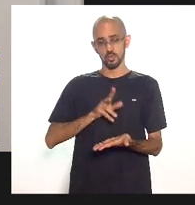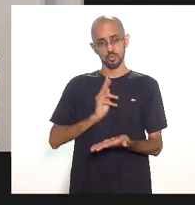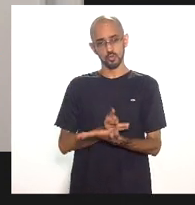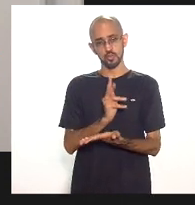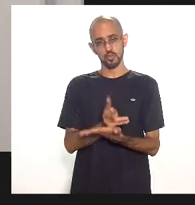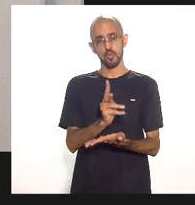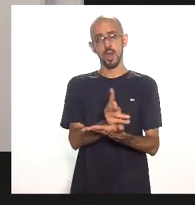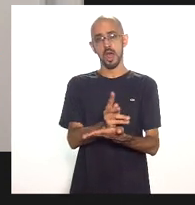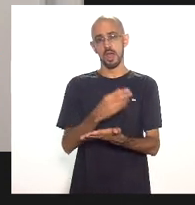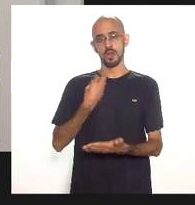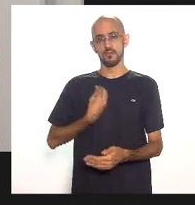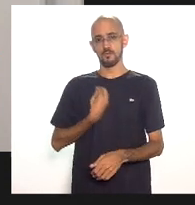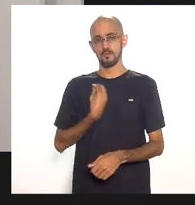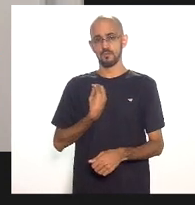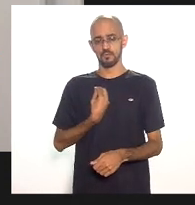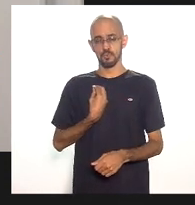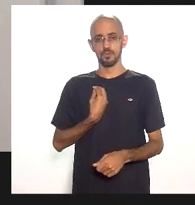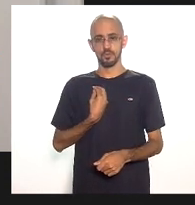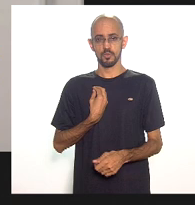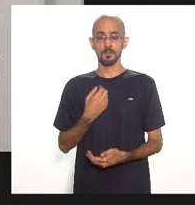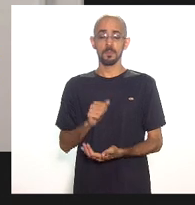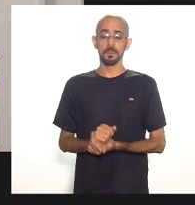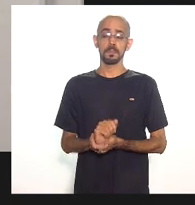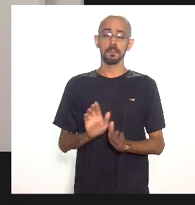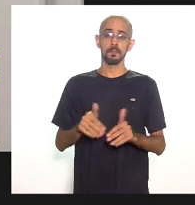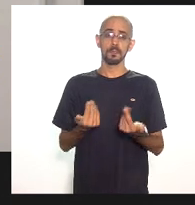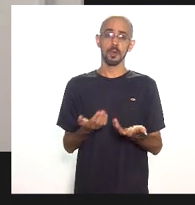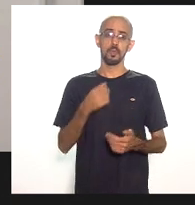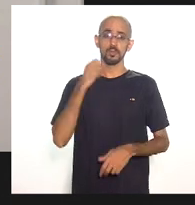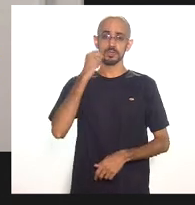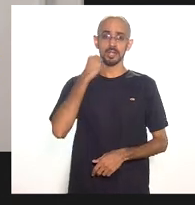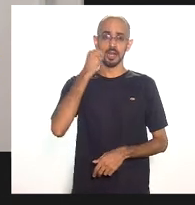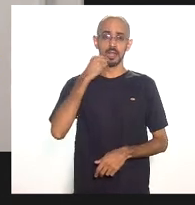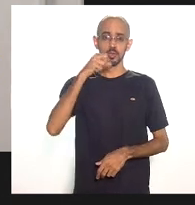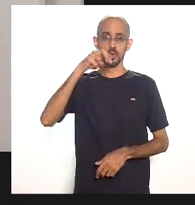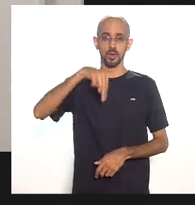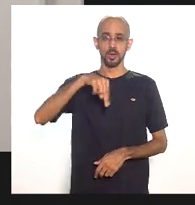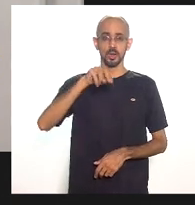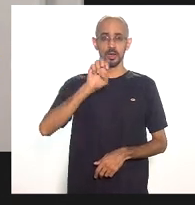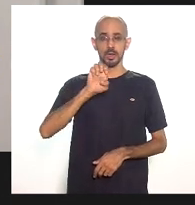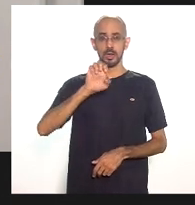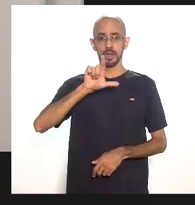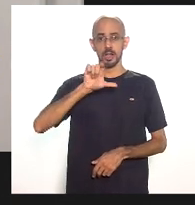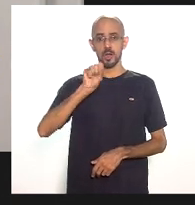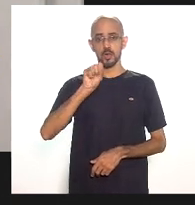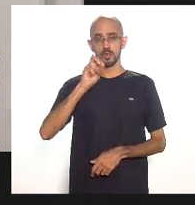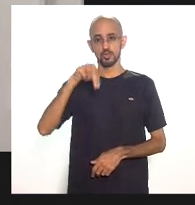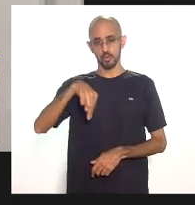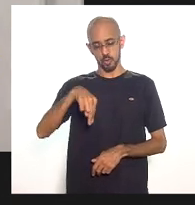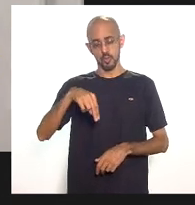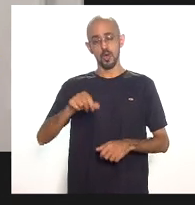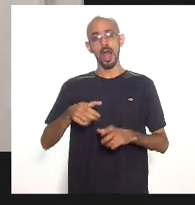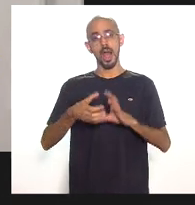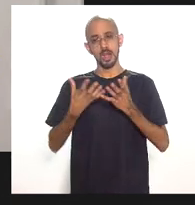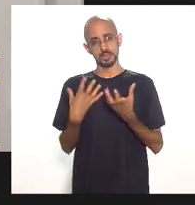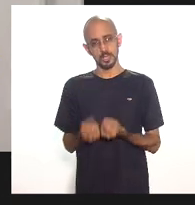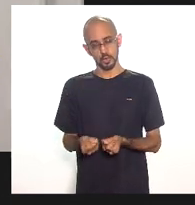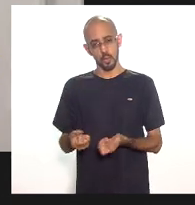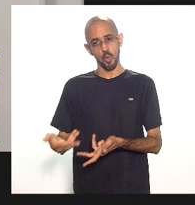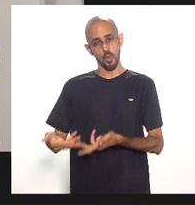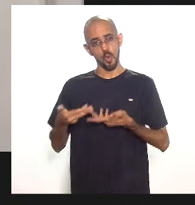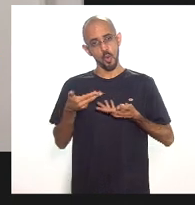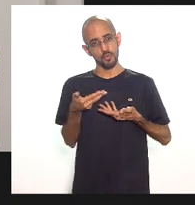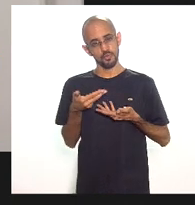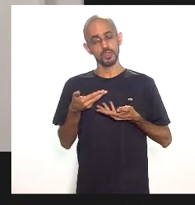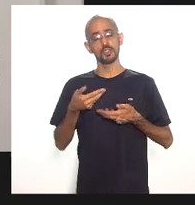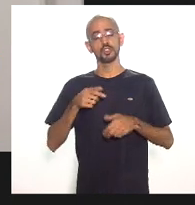sobrevivência. Então, na realidade, o senador Nelson Trade fez essa concessão, foi um convite